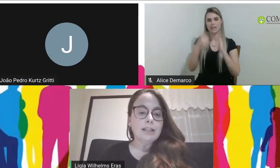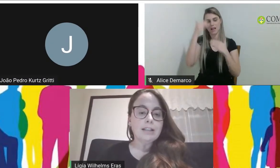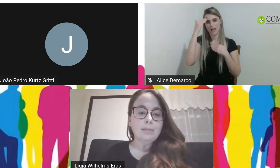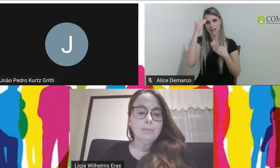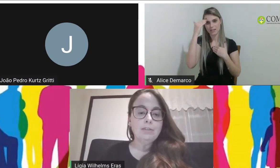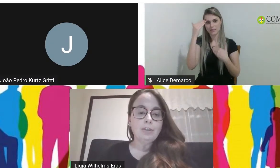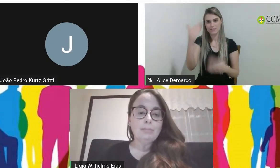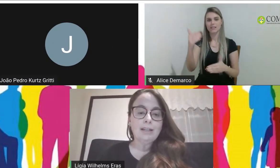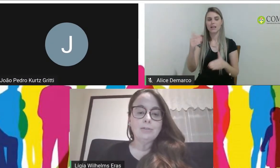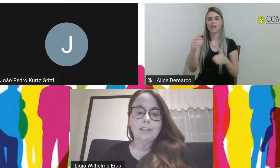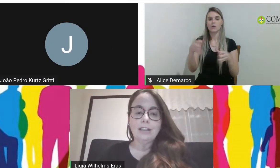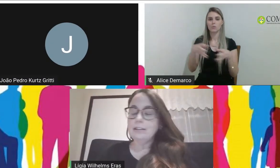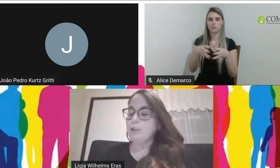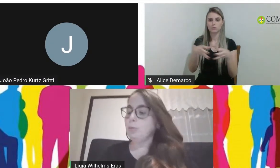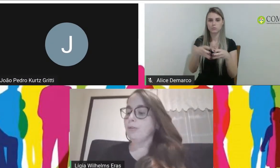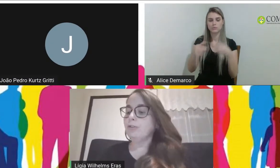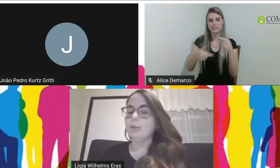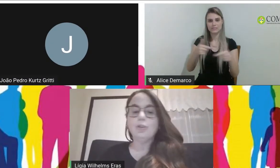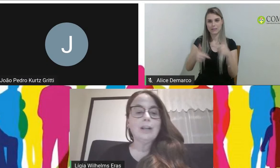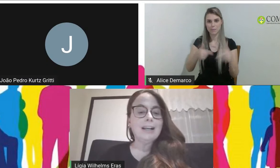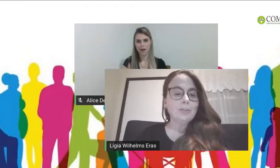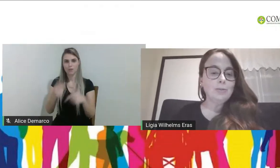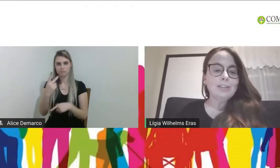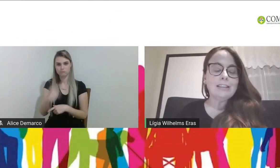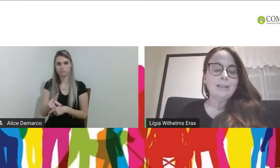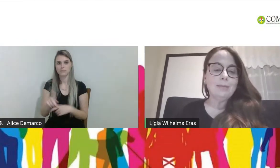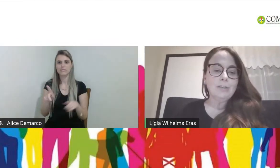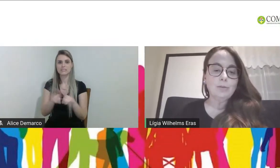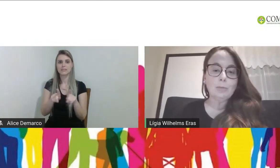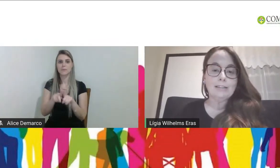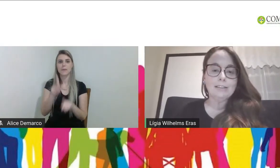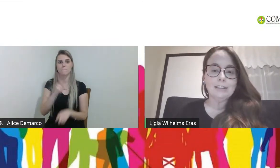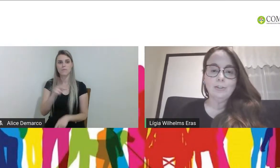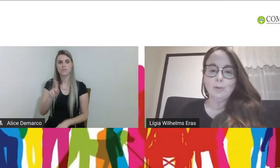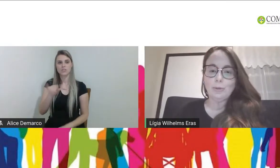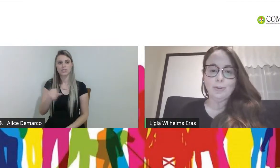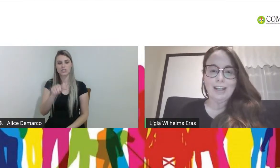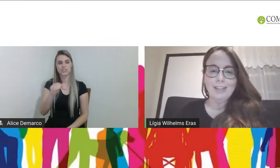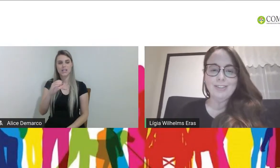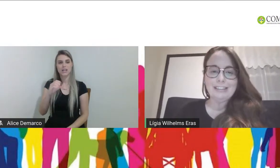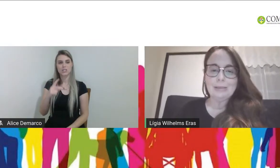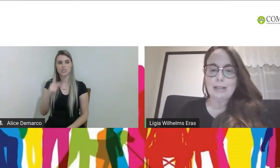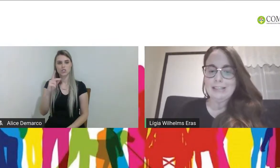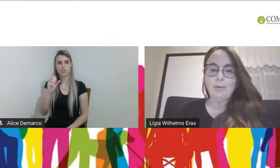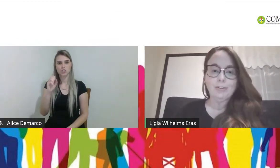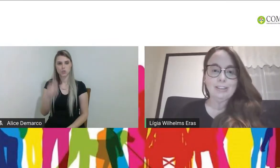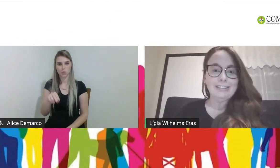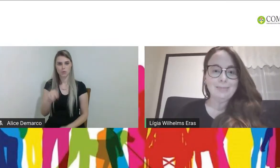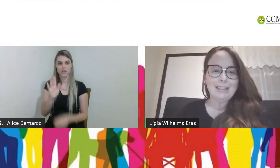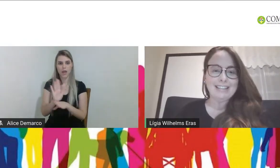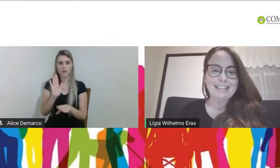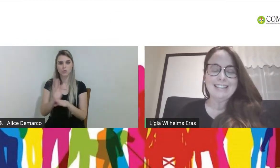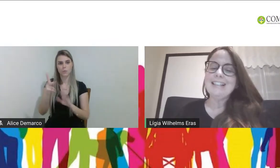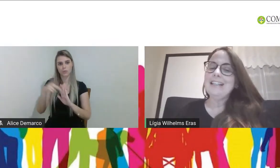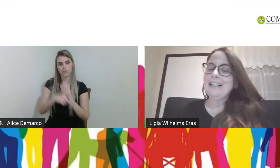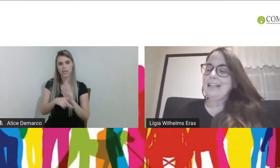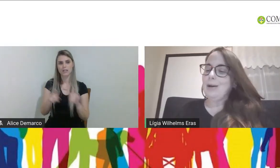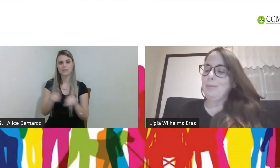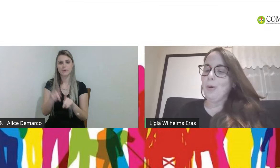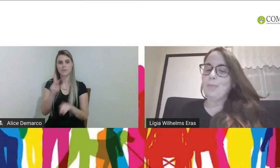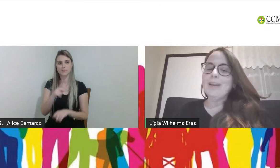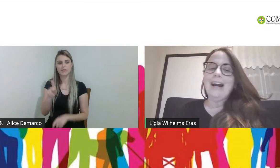os membros da equipe de trabalho deles e o professor Jackson que também ajudou bastante no projeto e a professora Sabrina